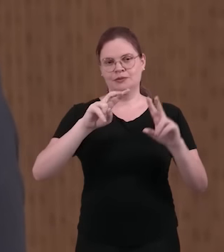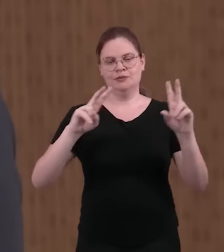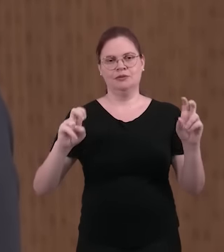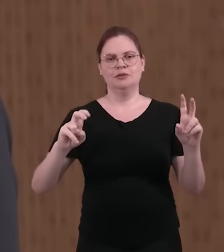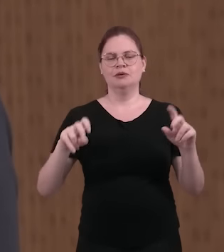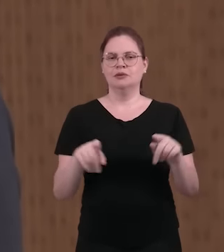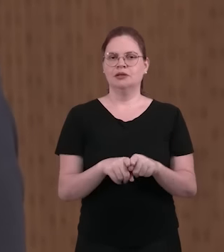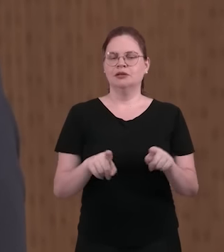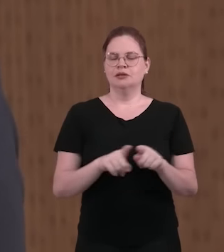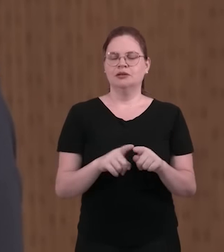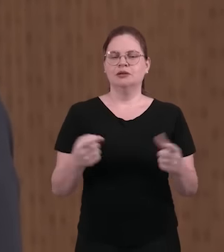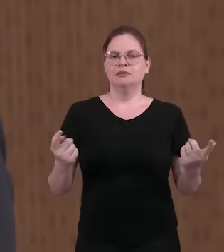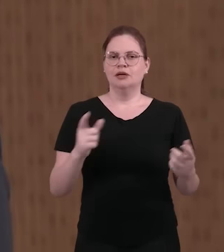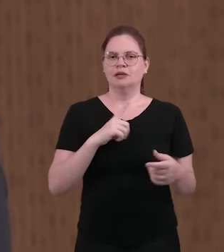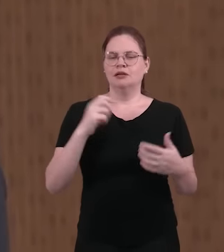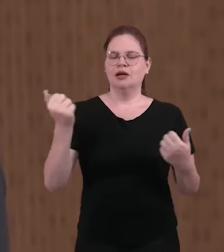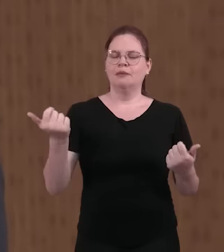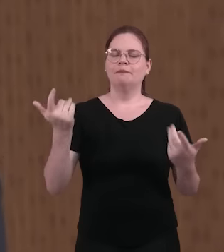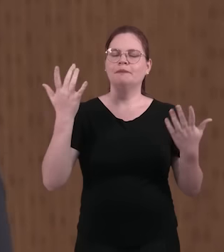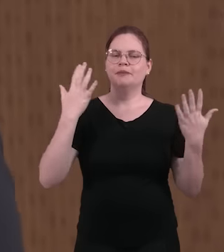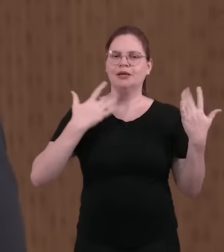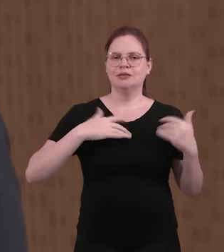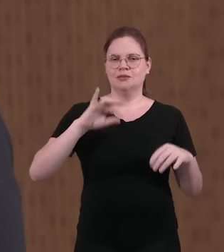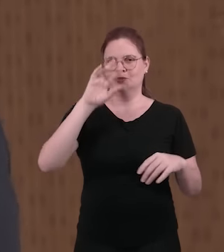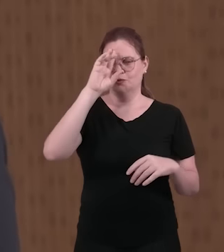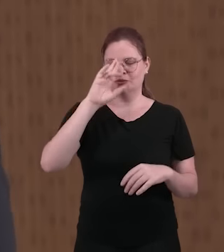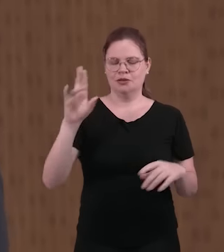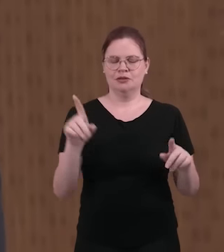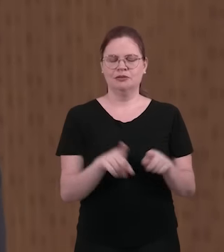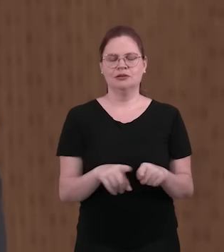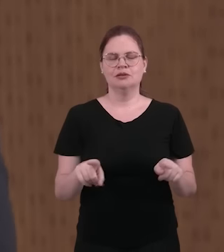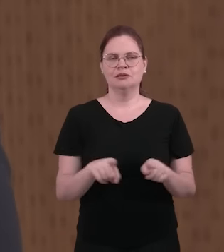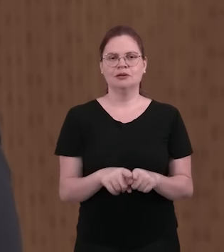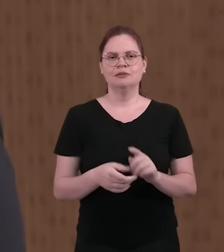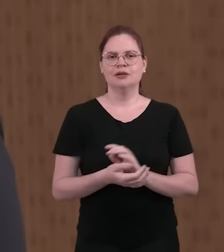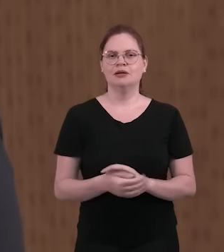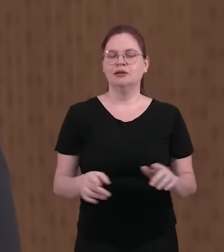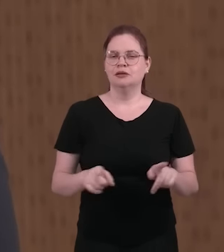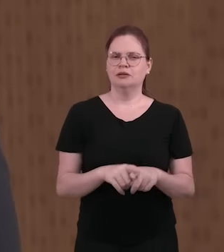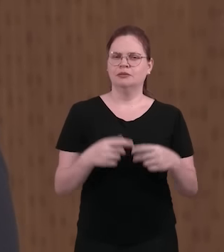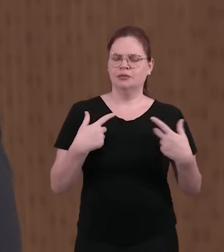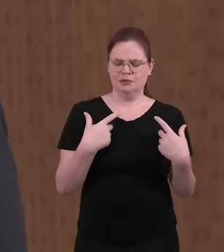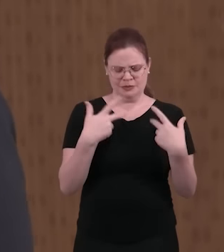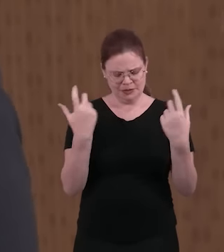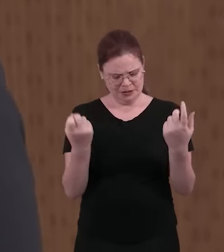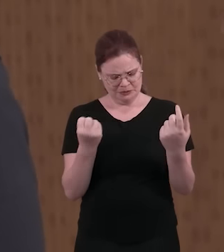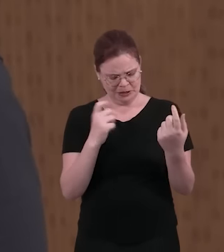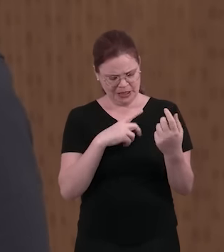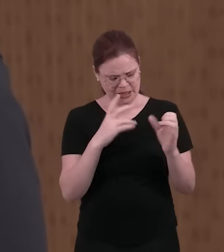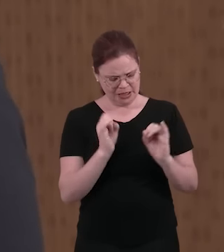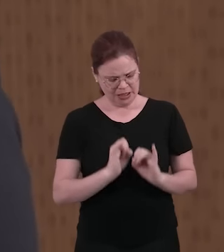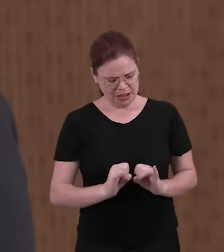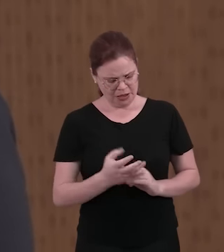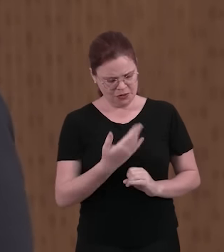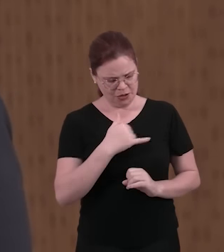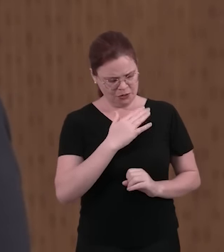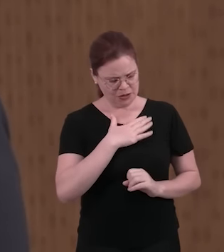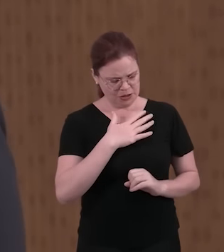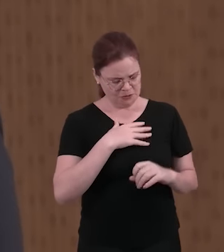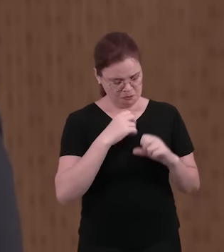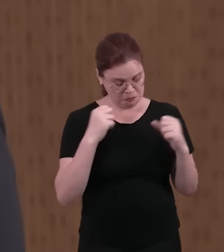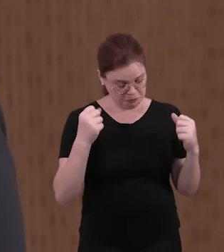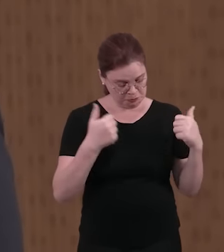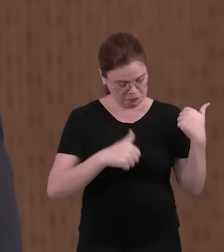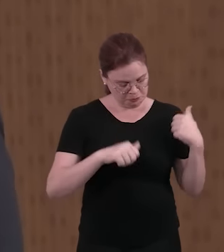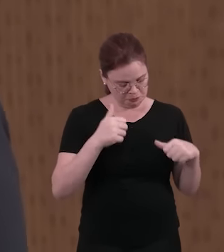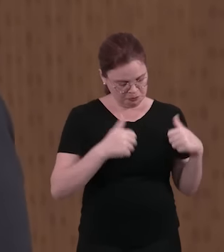aprofundar mais e receber a bênção do Senhor, né? E perceber também se há alguma idolatria no seu coração,